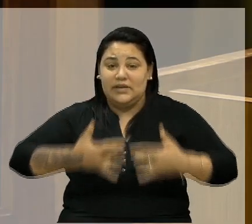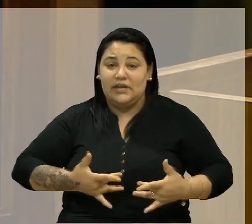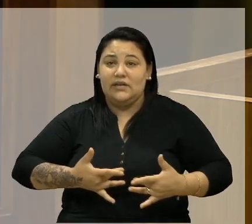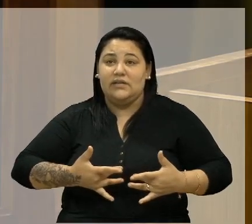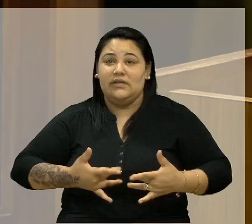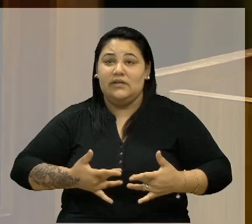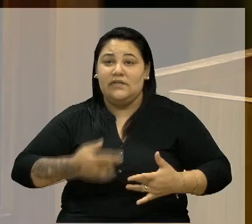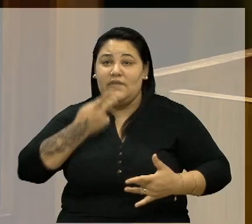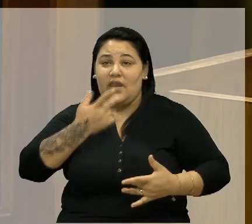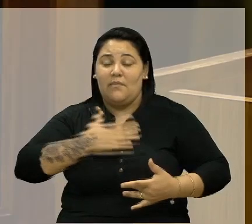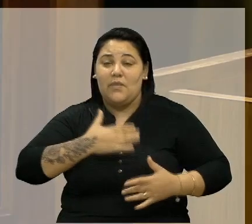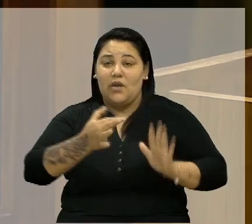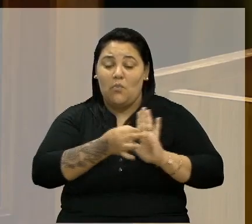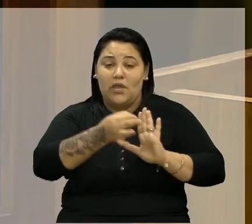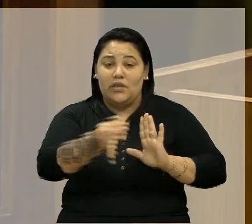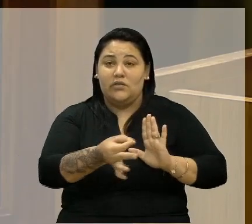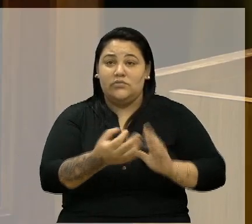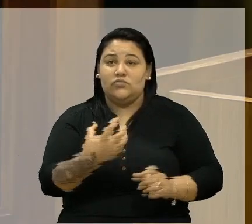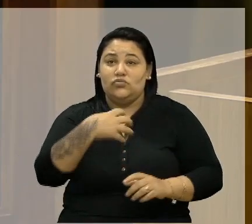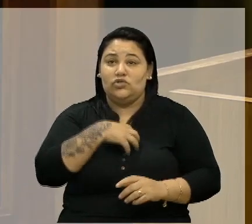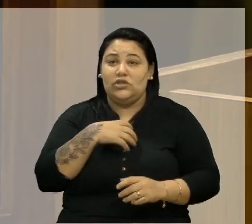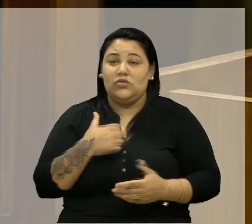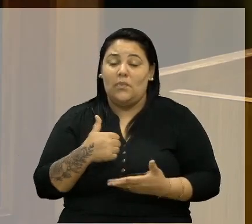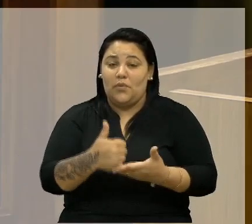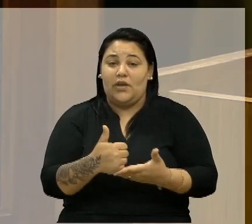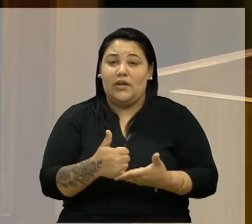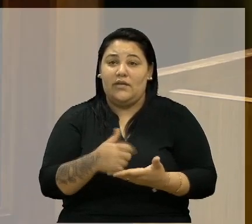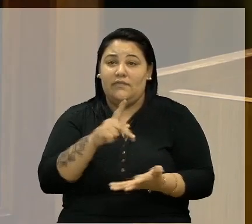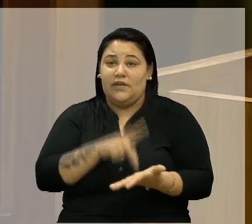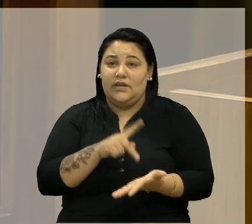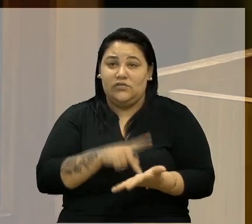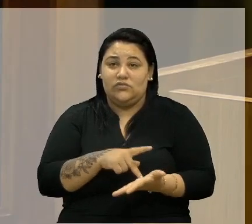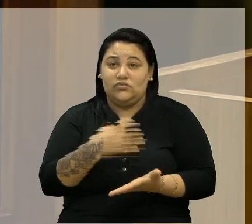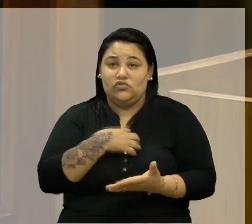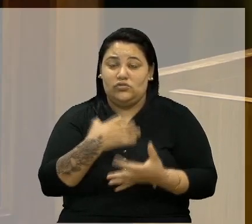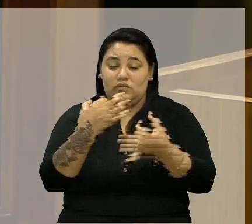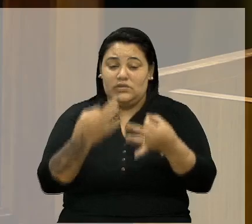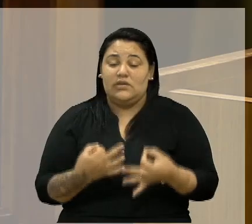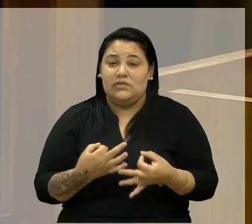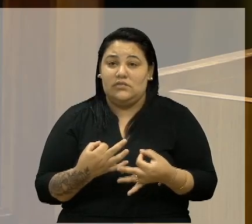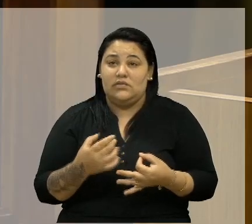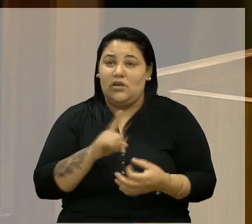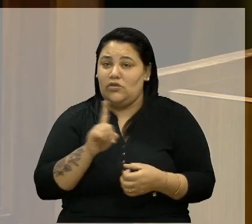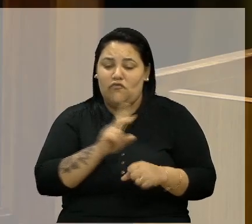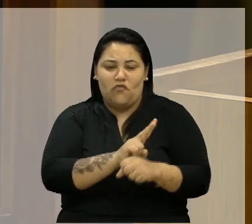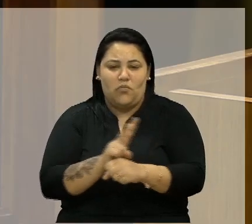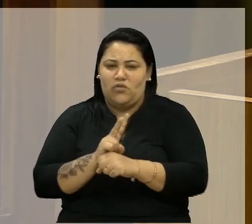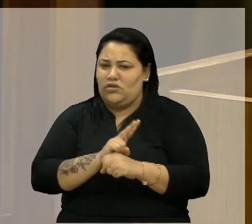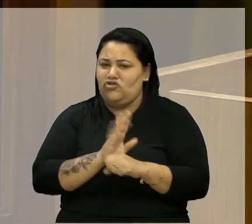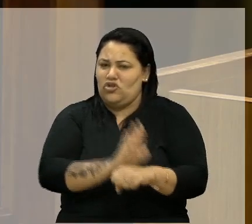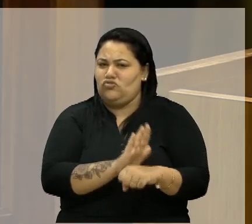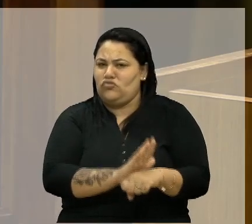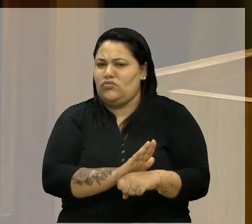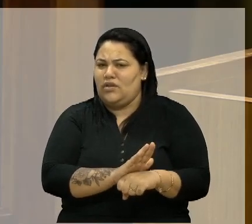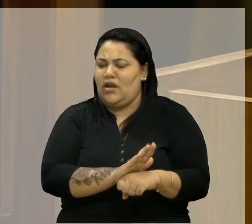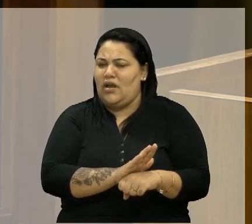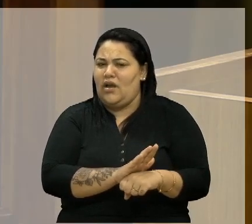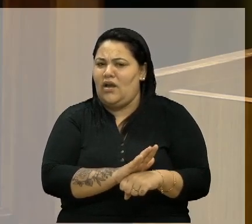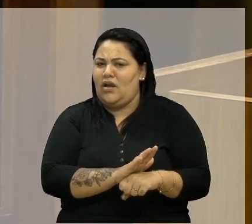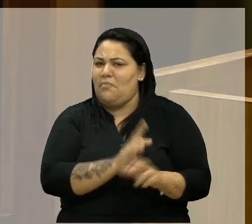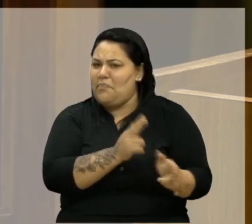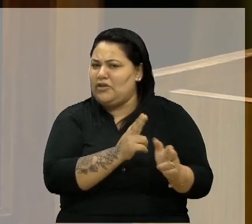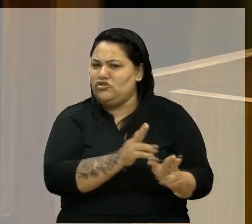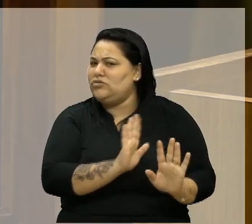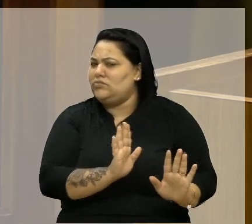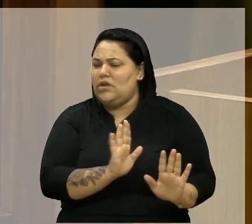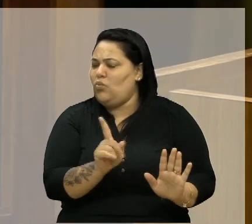me posicionar de forma da verdade, da forma correta. Nós não vamos proteger bandido. Quem fez e